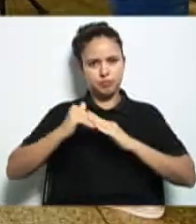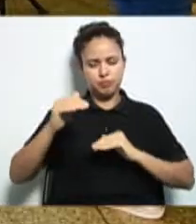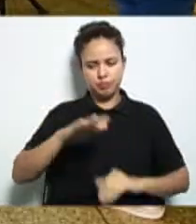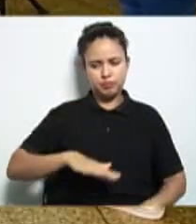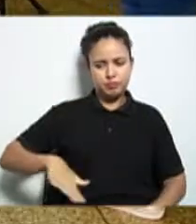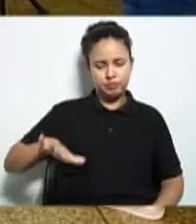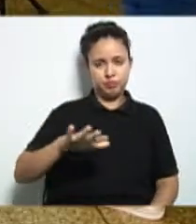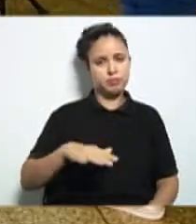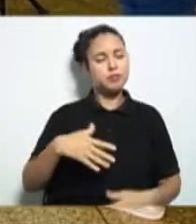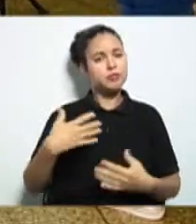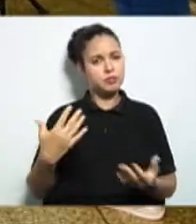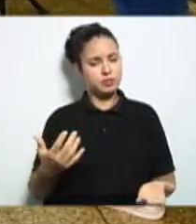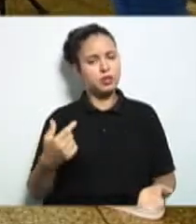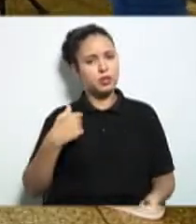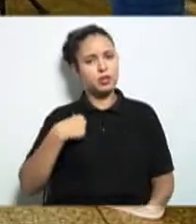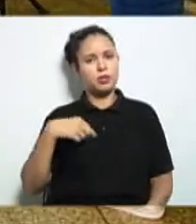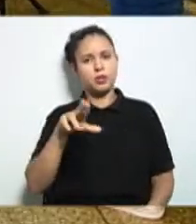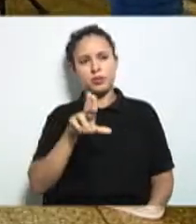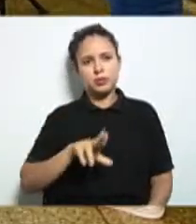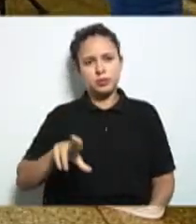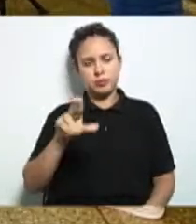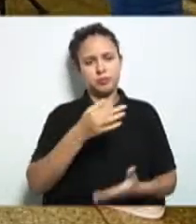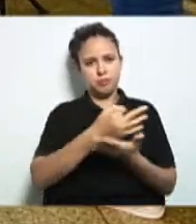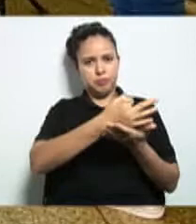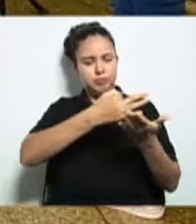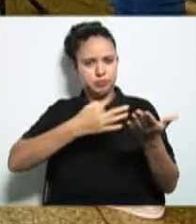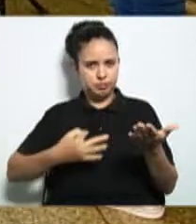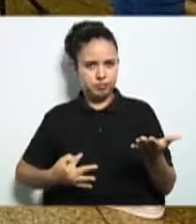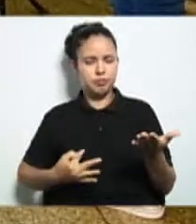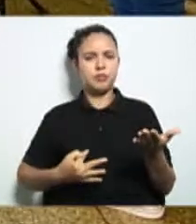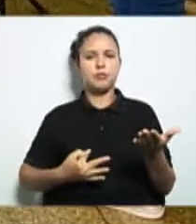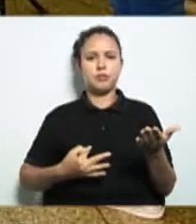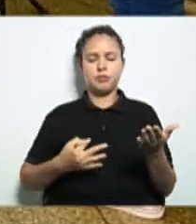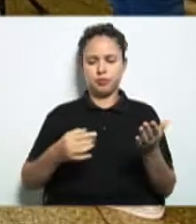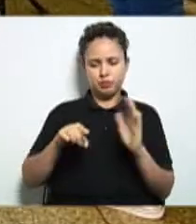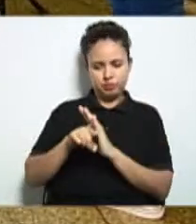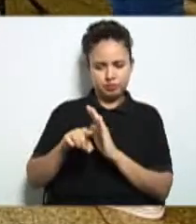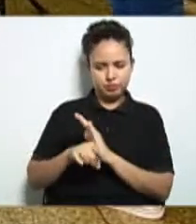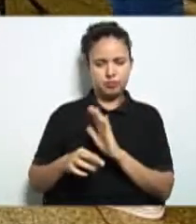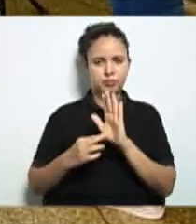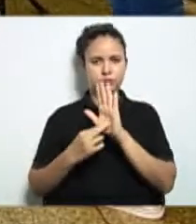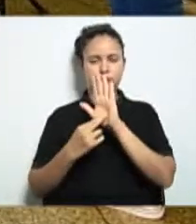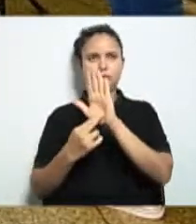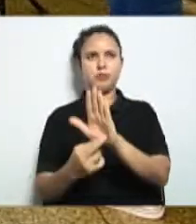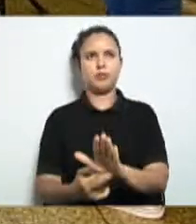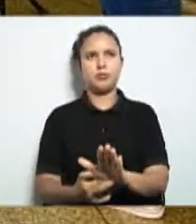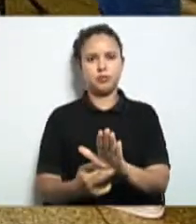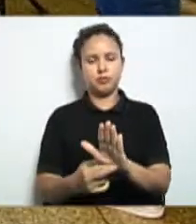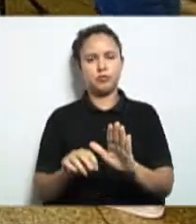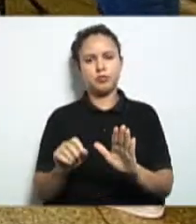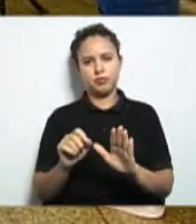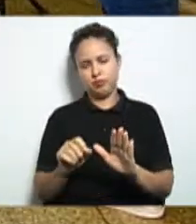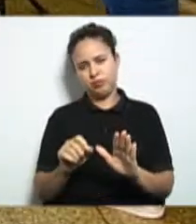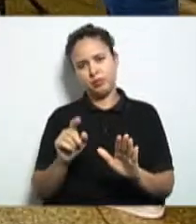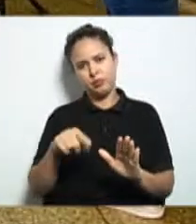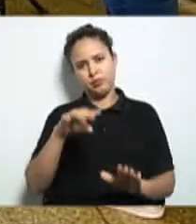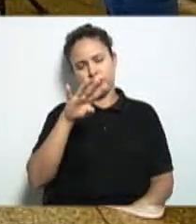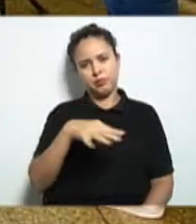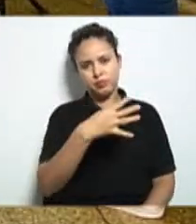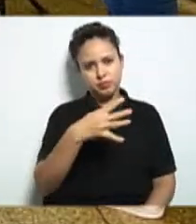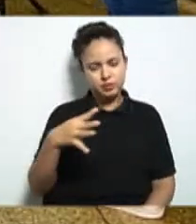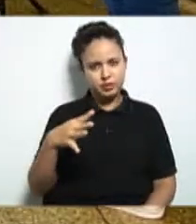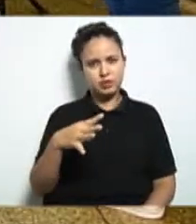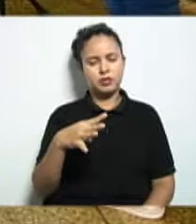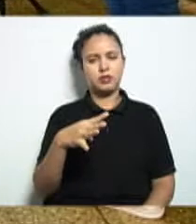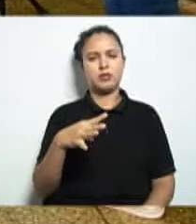Como vocês viram, eu usei o formulário como instrumento da pesquisa para apresentar o resultado em gráficos, pois assim eu tenho o